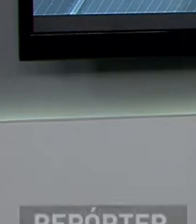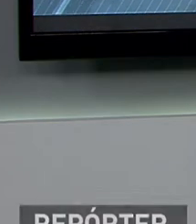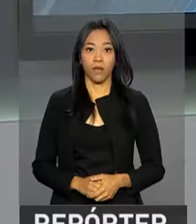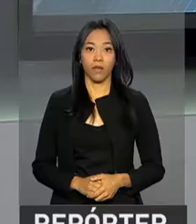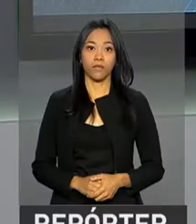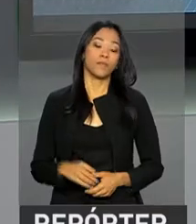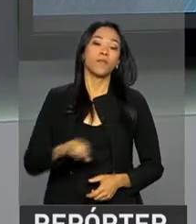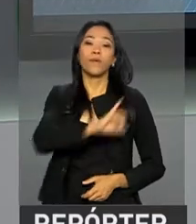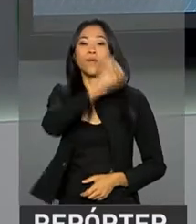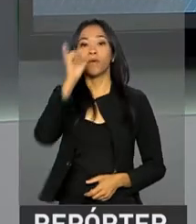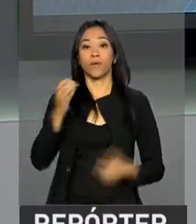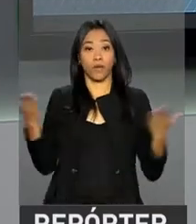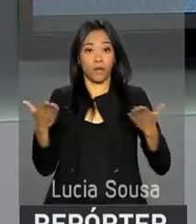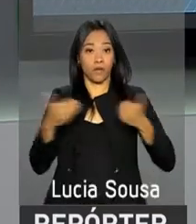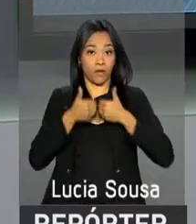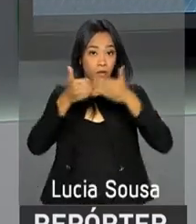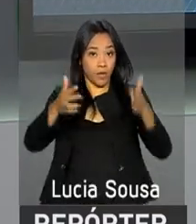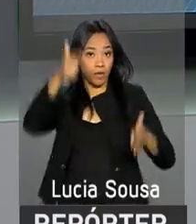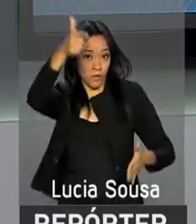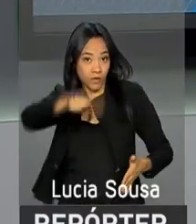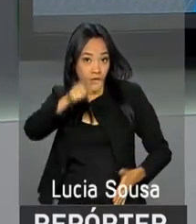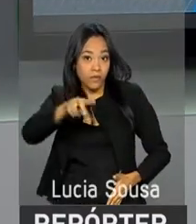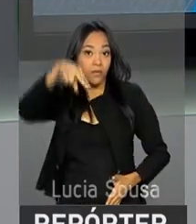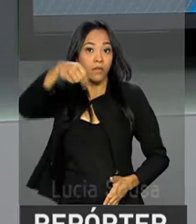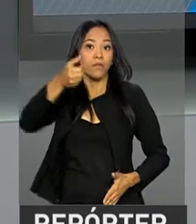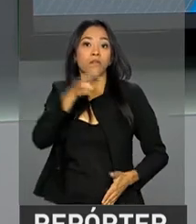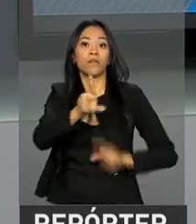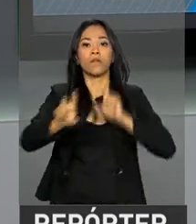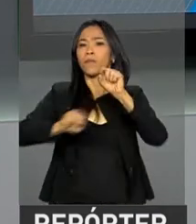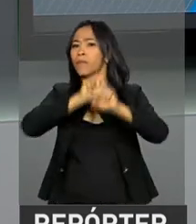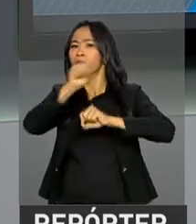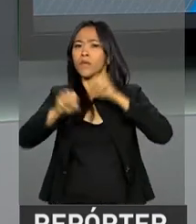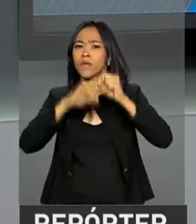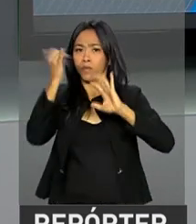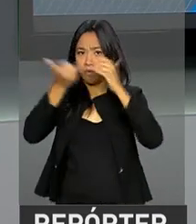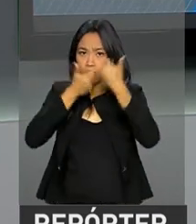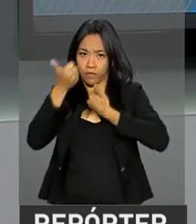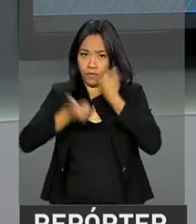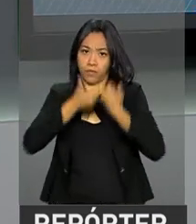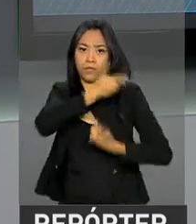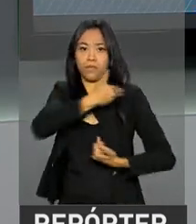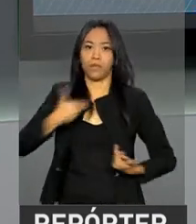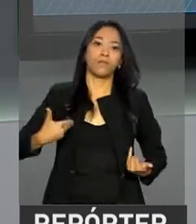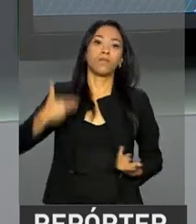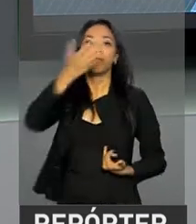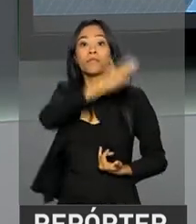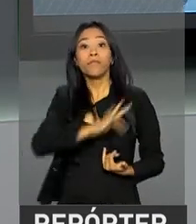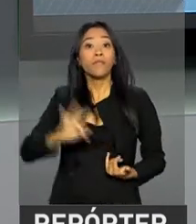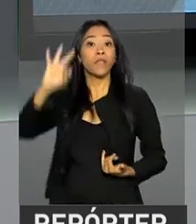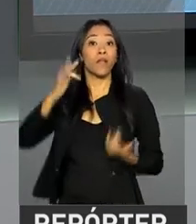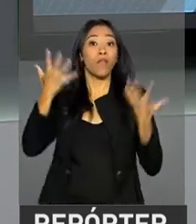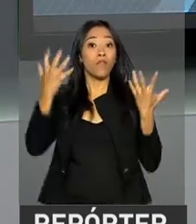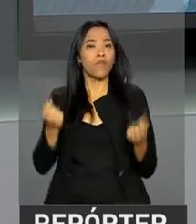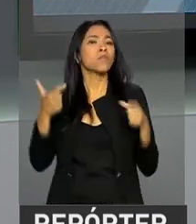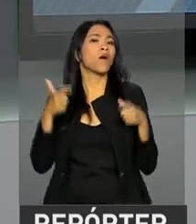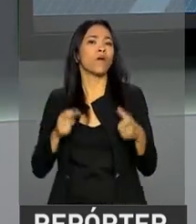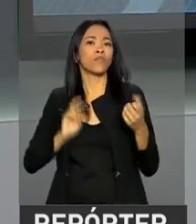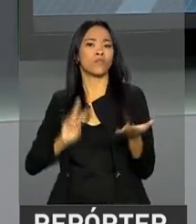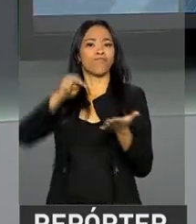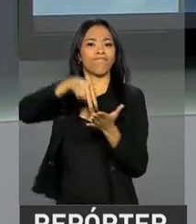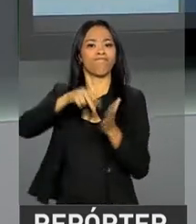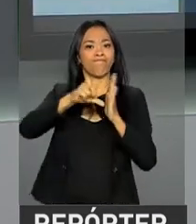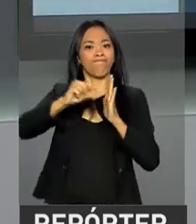olá começa agora mais uma edição do repórter nbr com as notícias do governo federal e nós vamos direto ao palácio do planalto